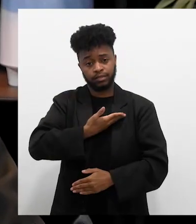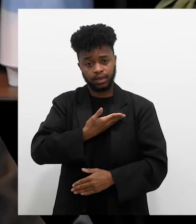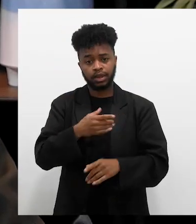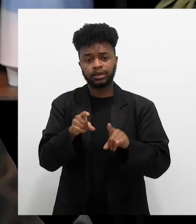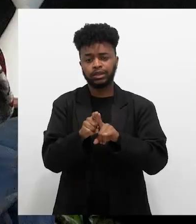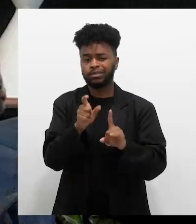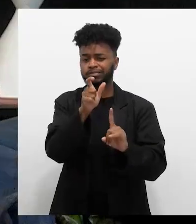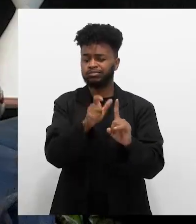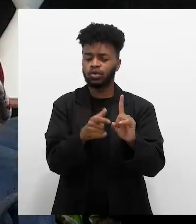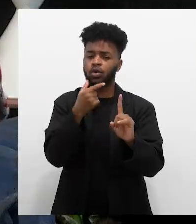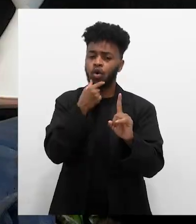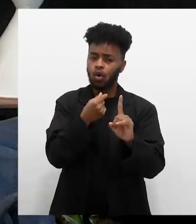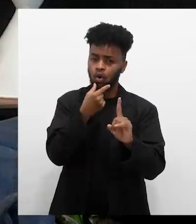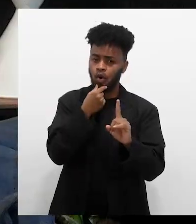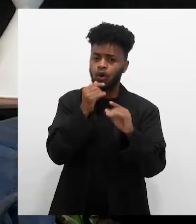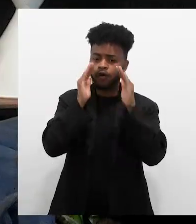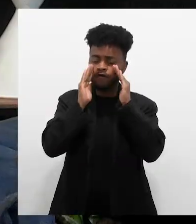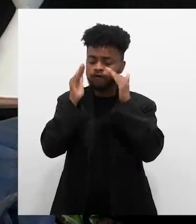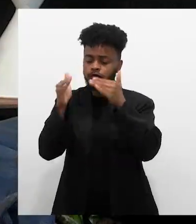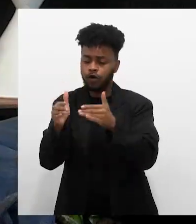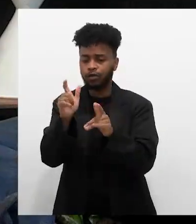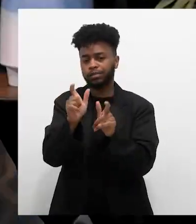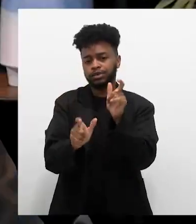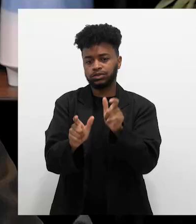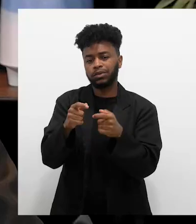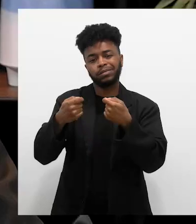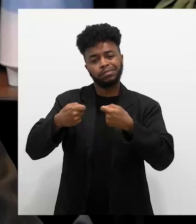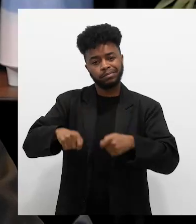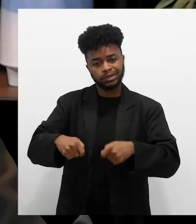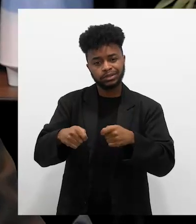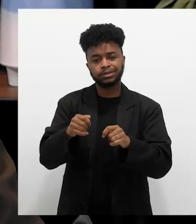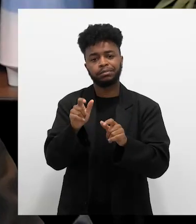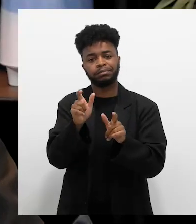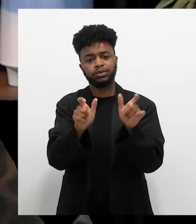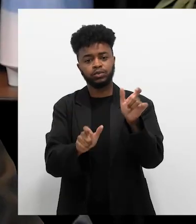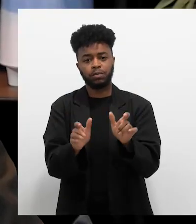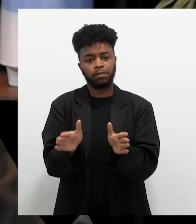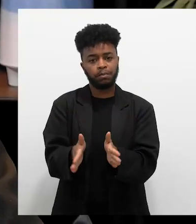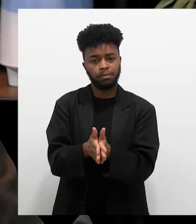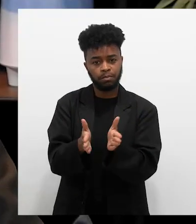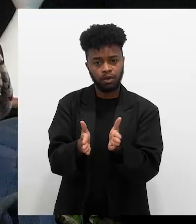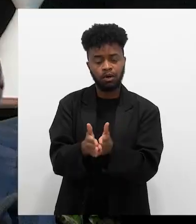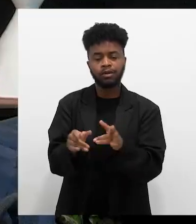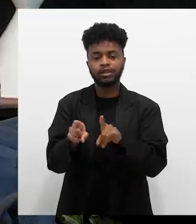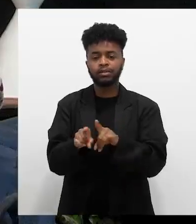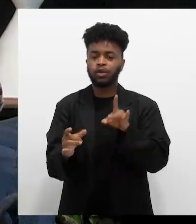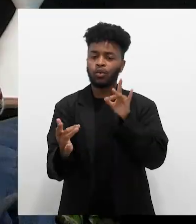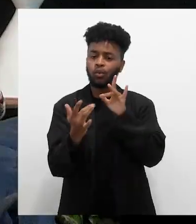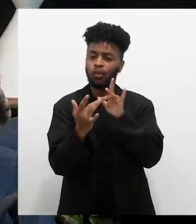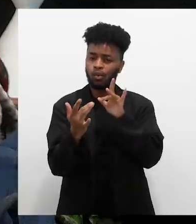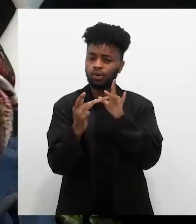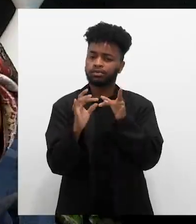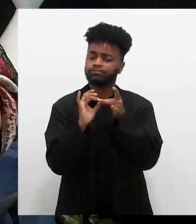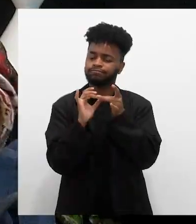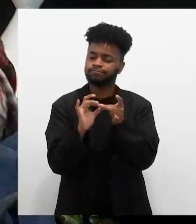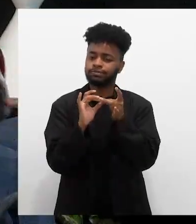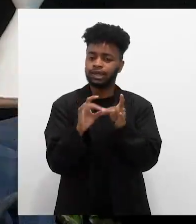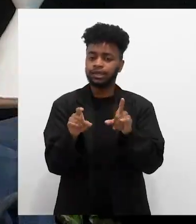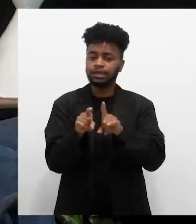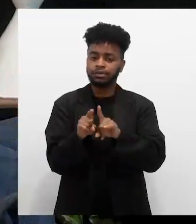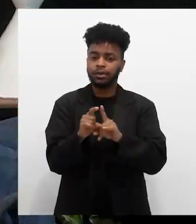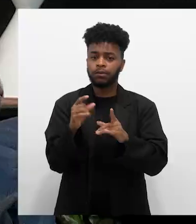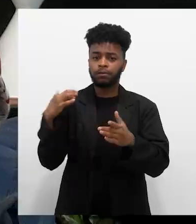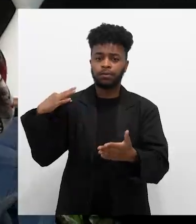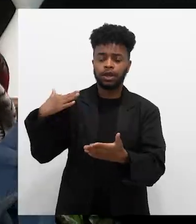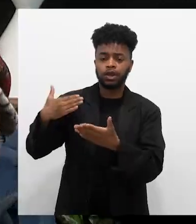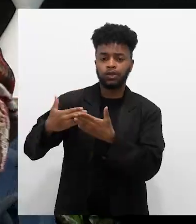também era um homem voltado aos mais necessitados, aos mais pobres, que se teve muito contato com ele,